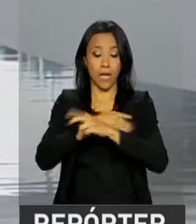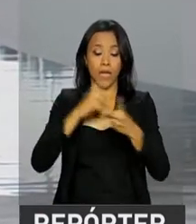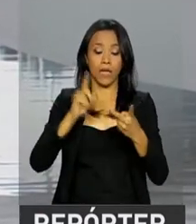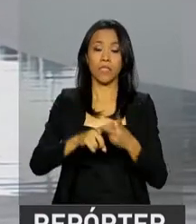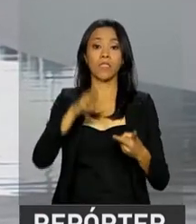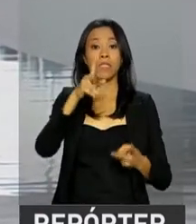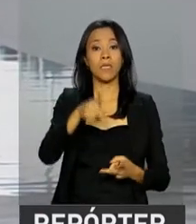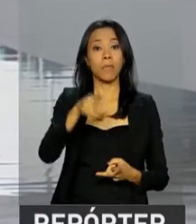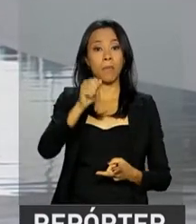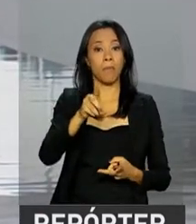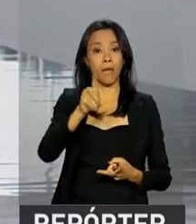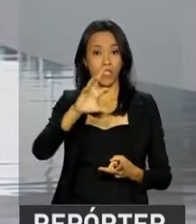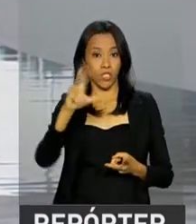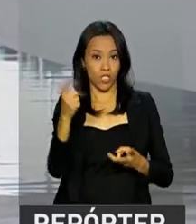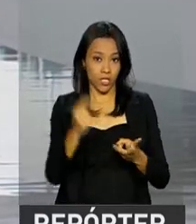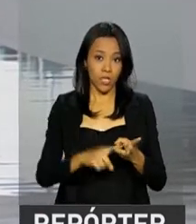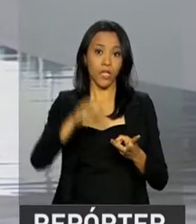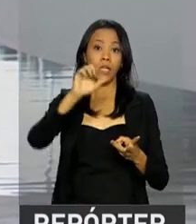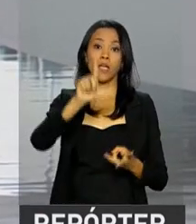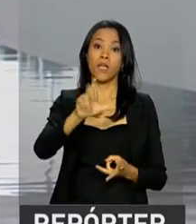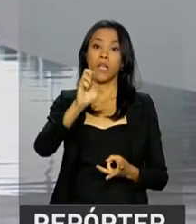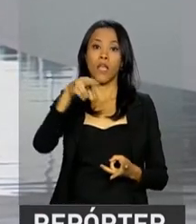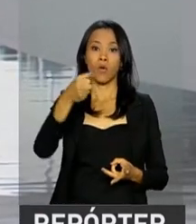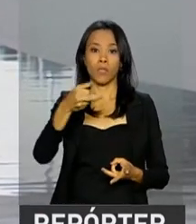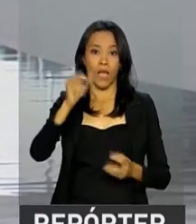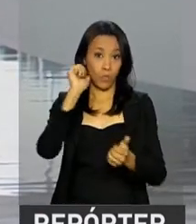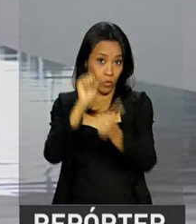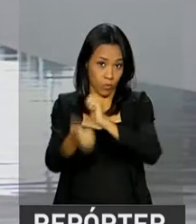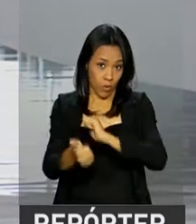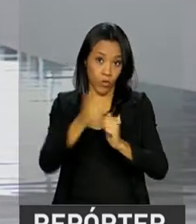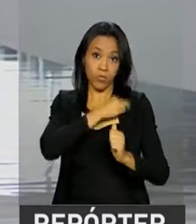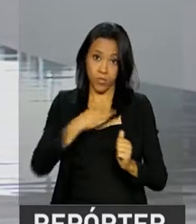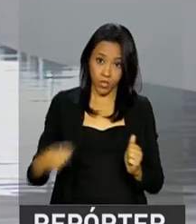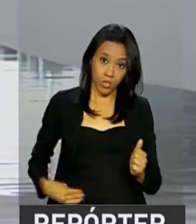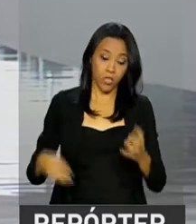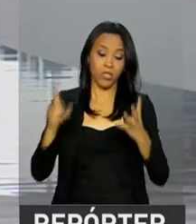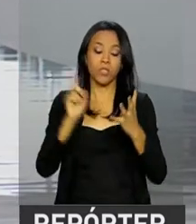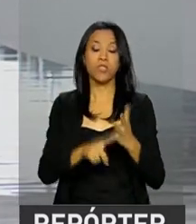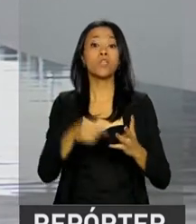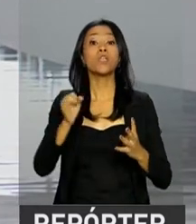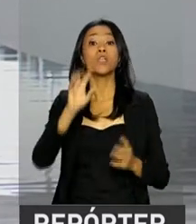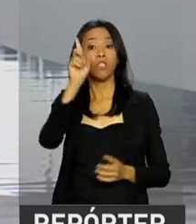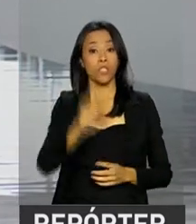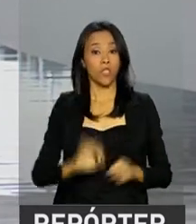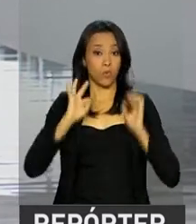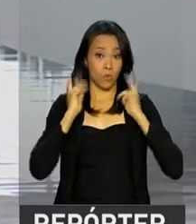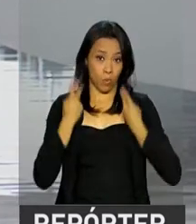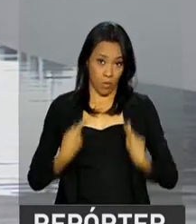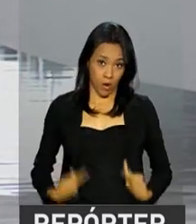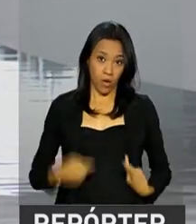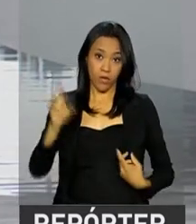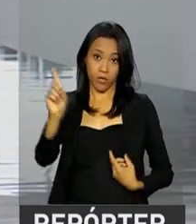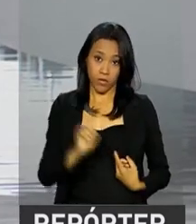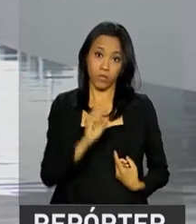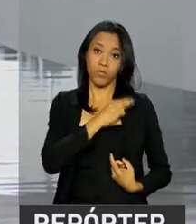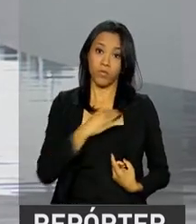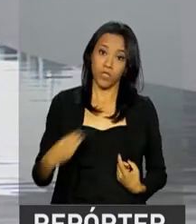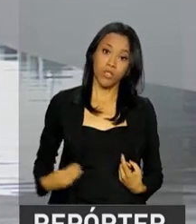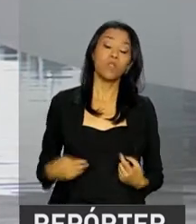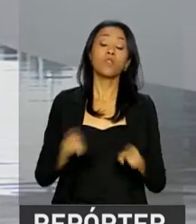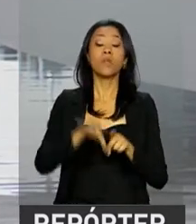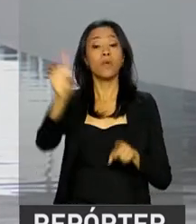da Casa Civil; Leonardo Pisciani, dos Esportes; Luiz Linda Valoá, dos Direitos Humanos; Mendonça Filho, da